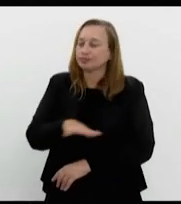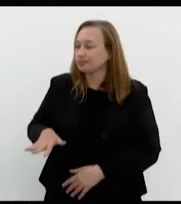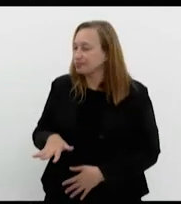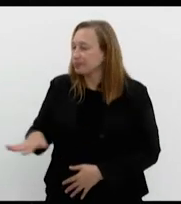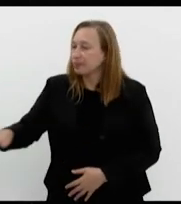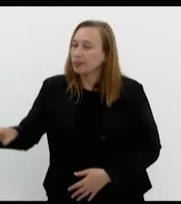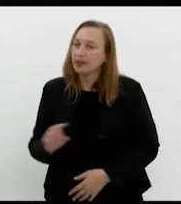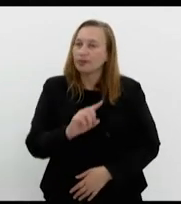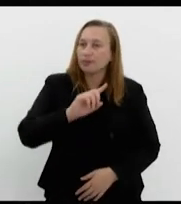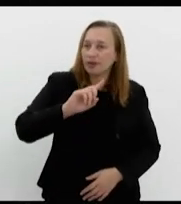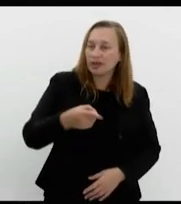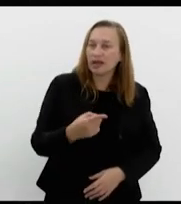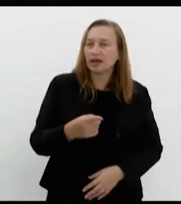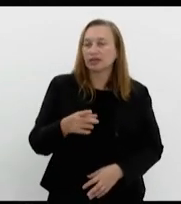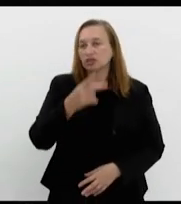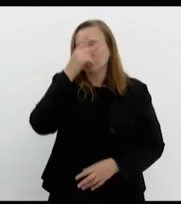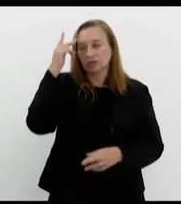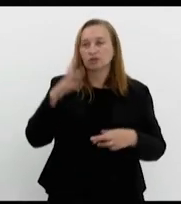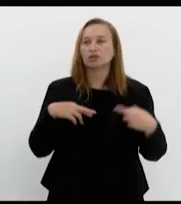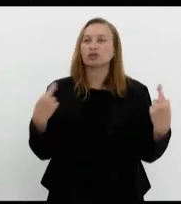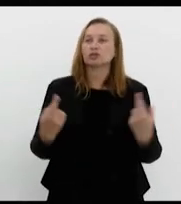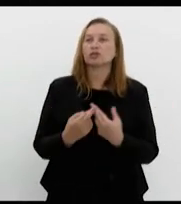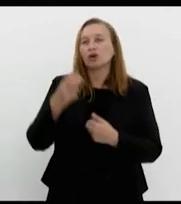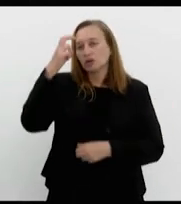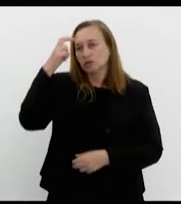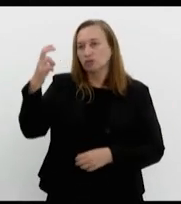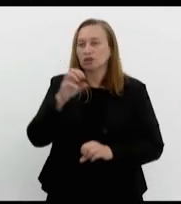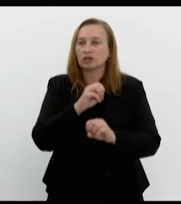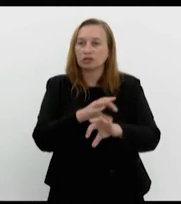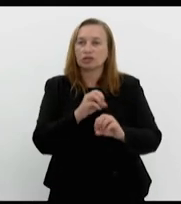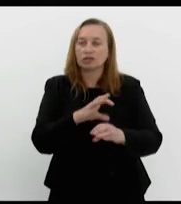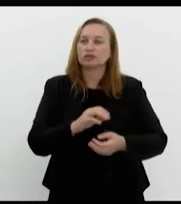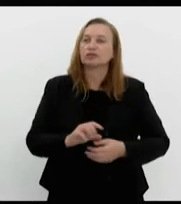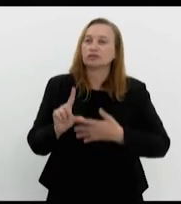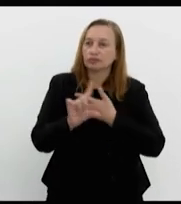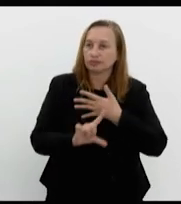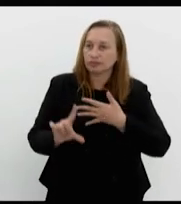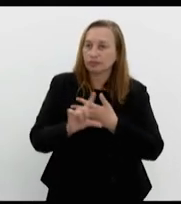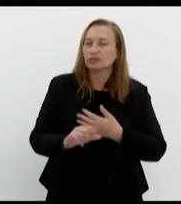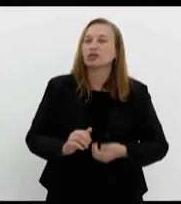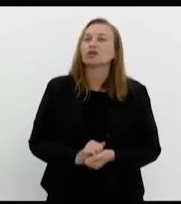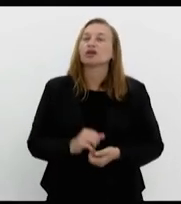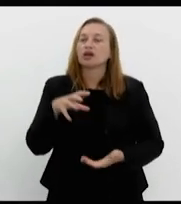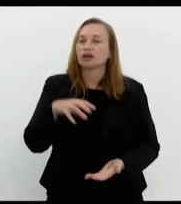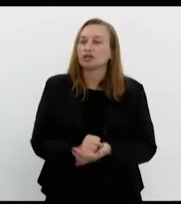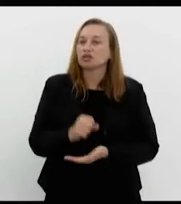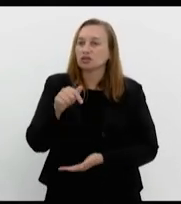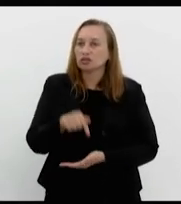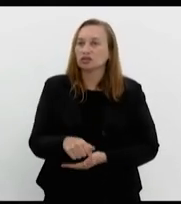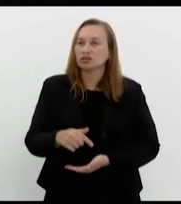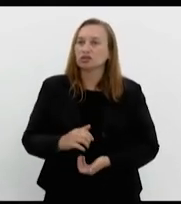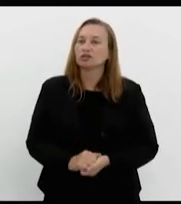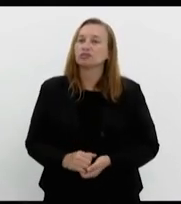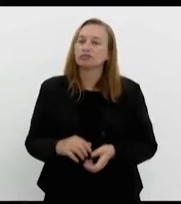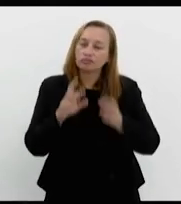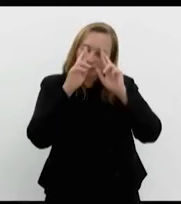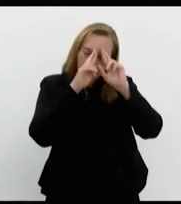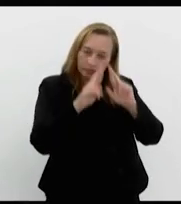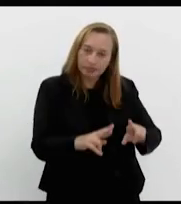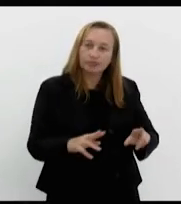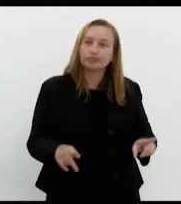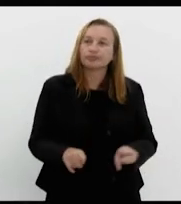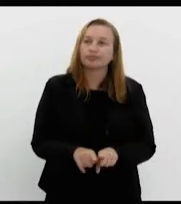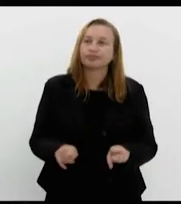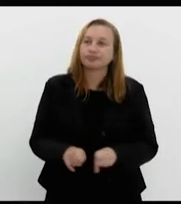de cultura e da educação através da literatura. Eu registro aqui o meu máximo respeito